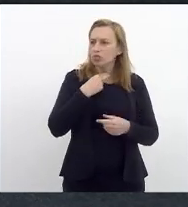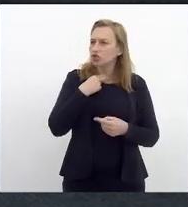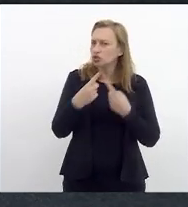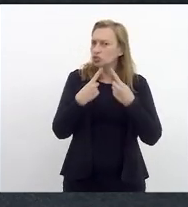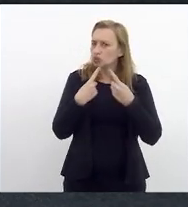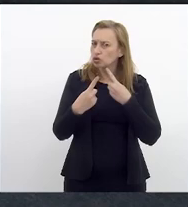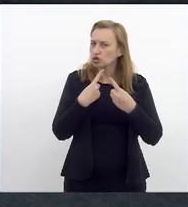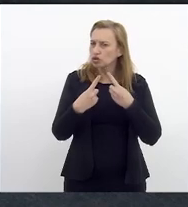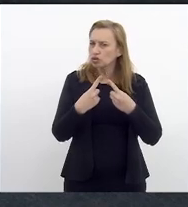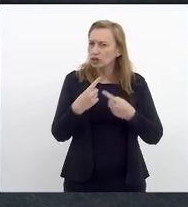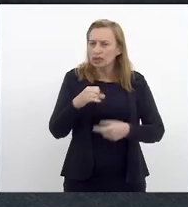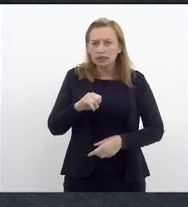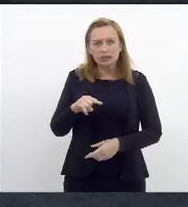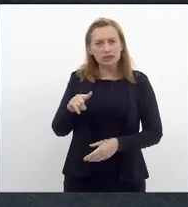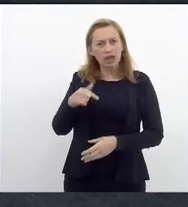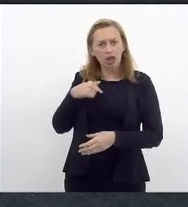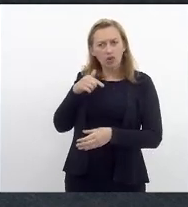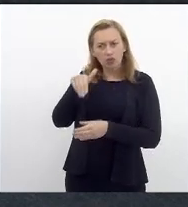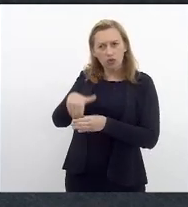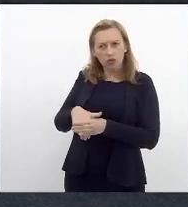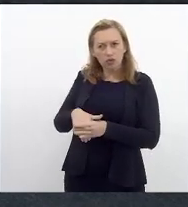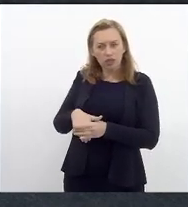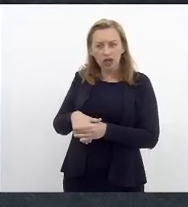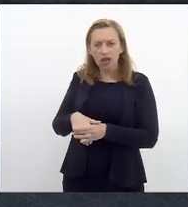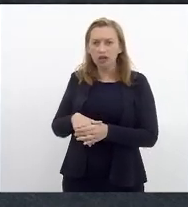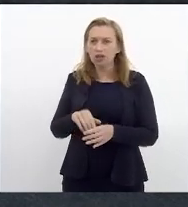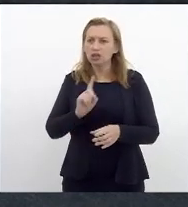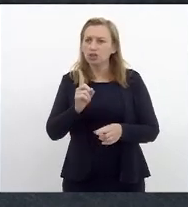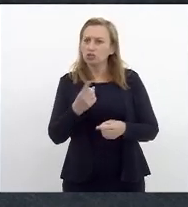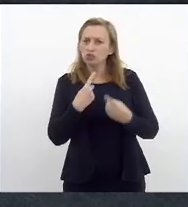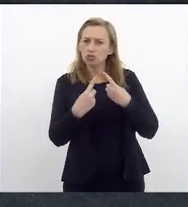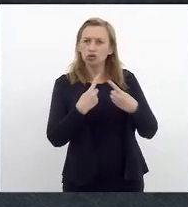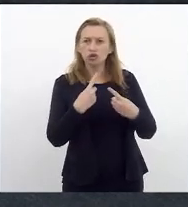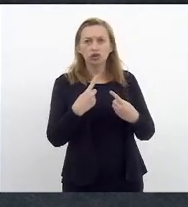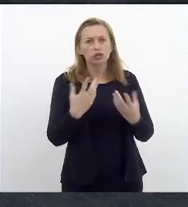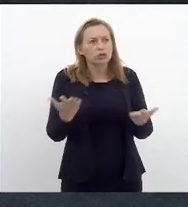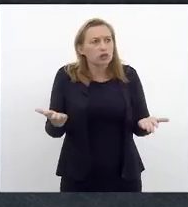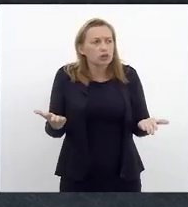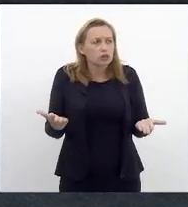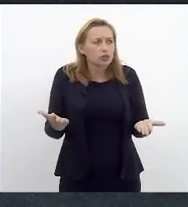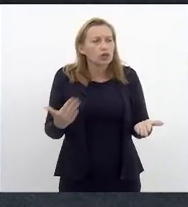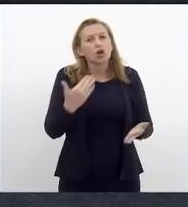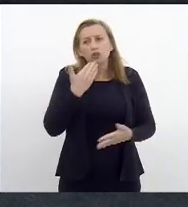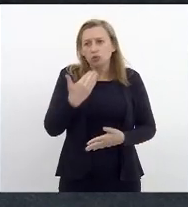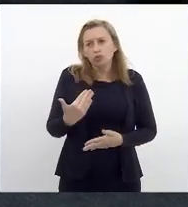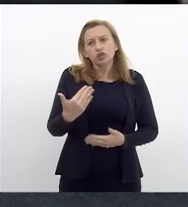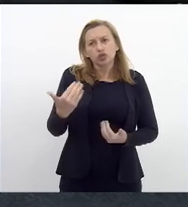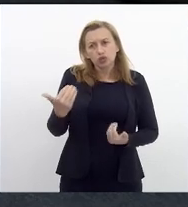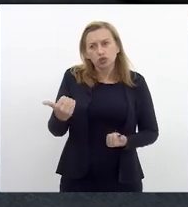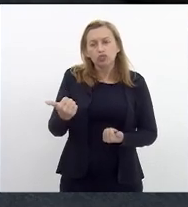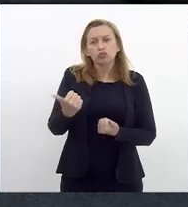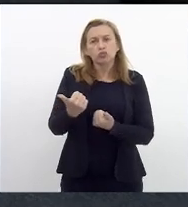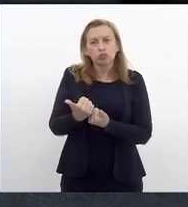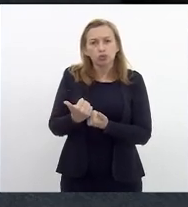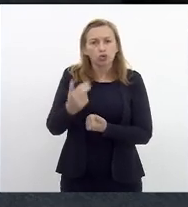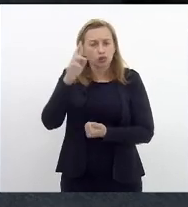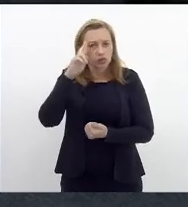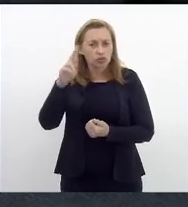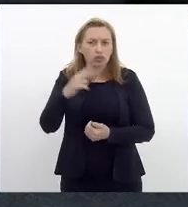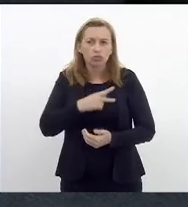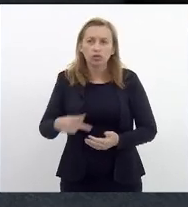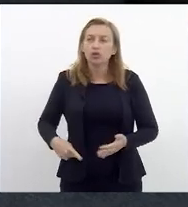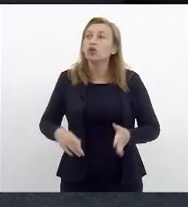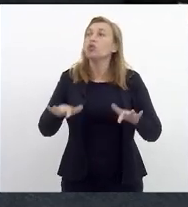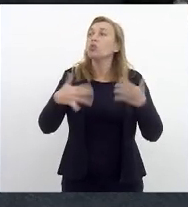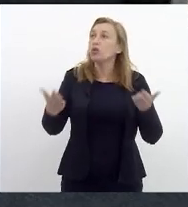Se eu vou votar e não discutir, em tese, estou pedindo a colaboração de Vossa Excelência para me instruir quando